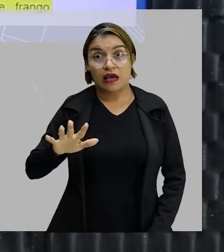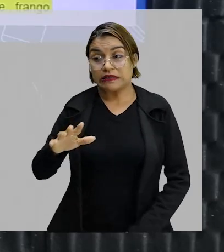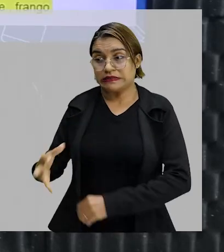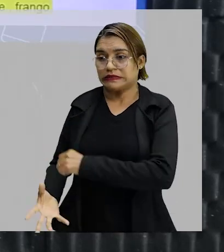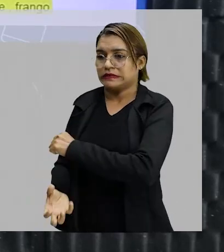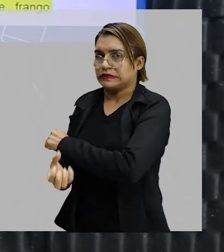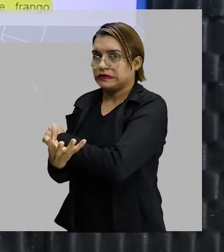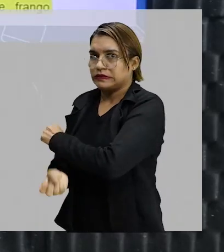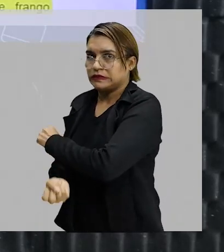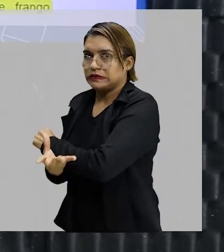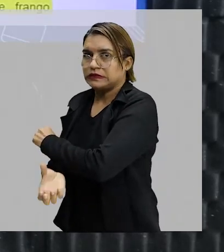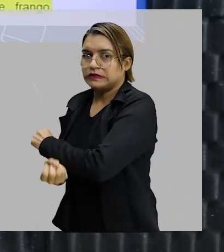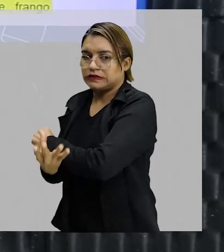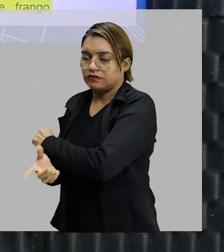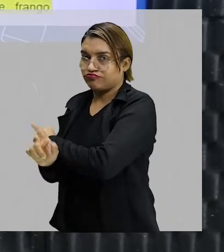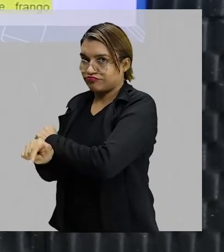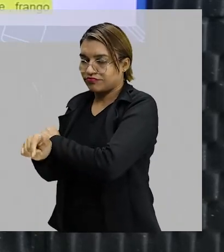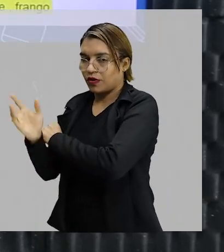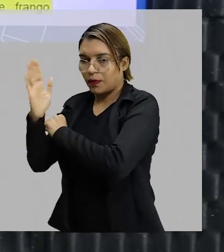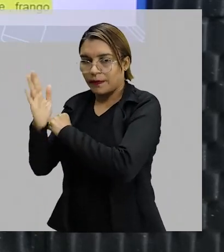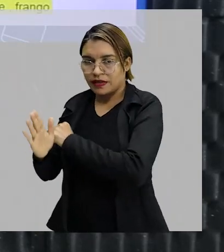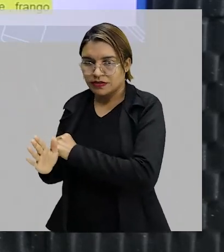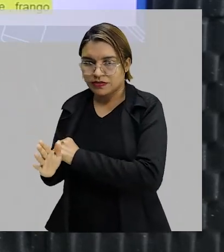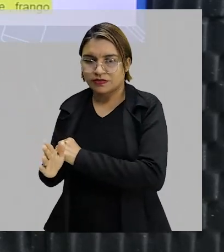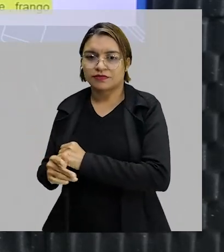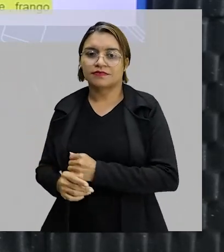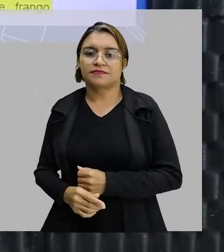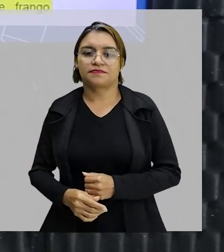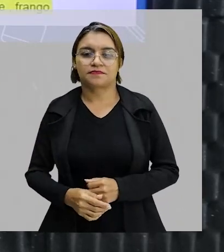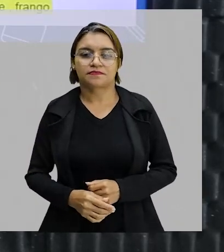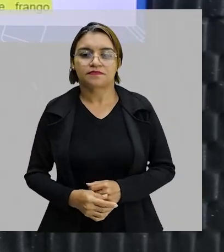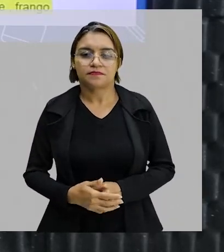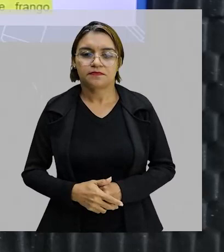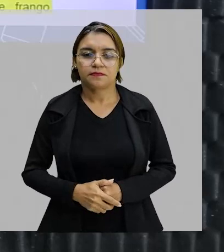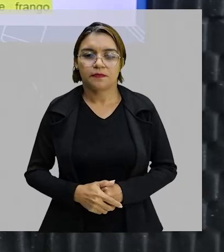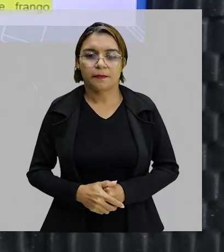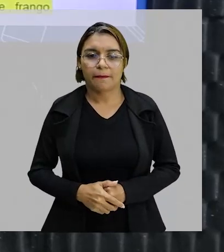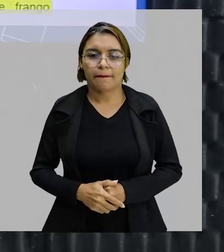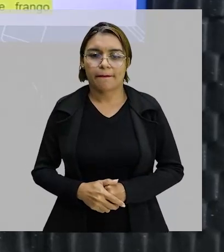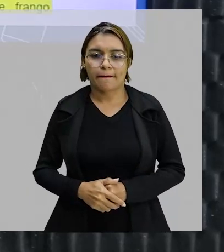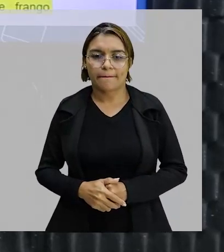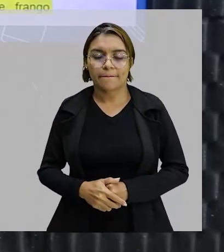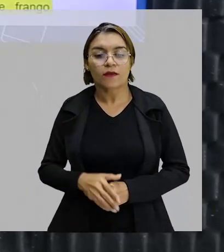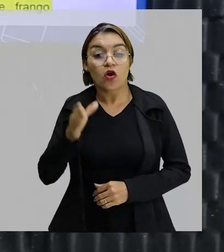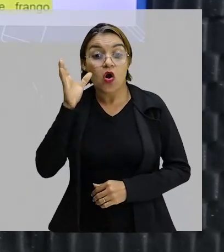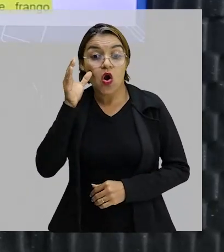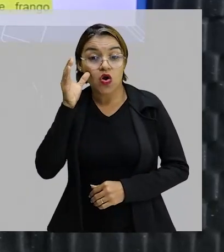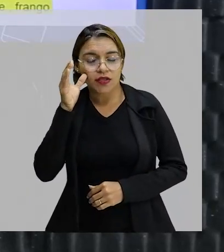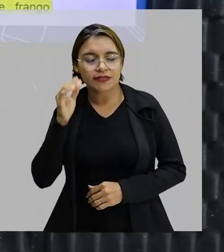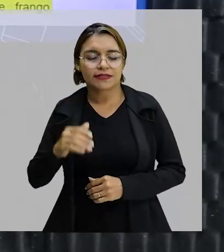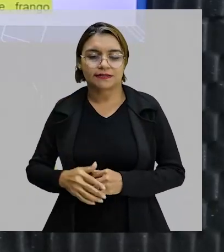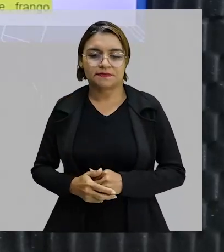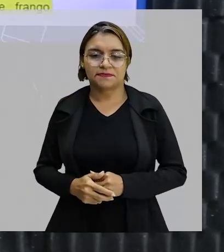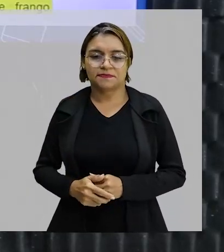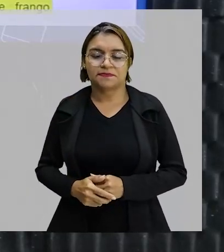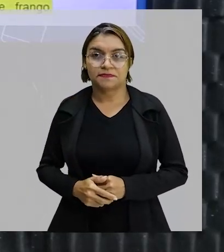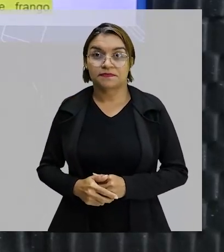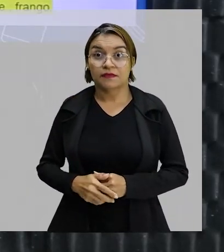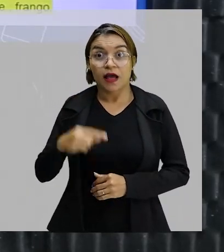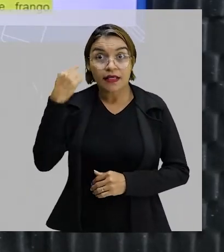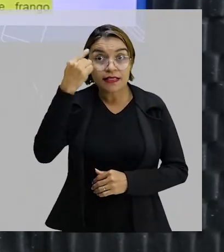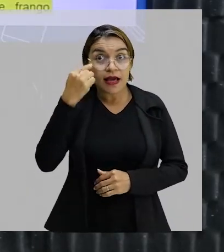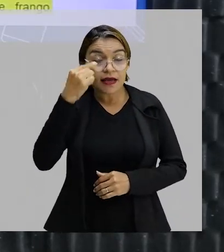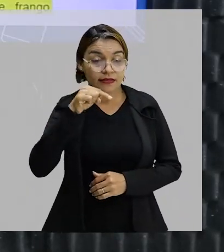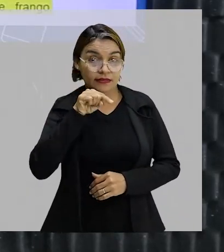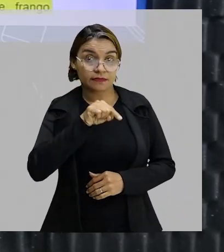não é bem uma gorjeta, mas é uma gorjeta bem gorda. Tá? Uma curiosidade para vocês. Na Espanha,